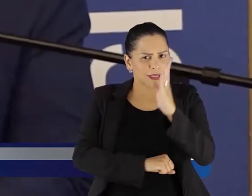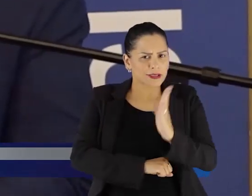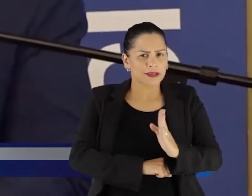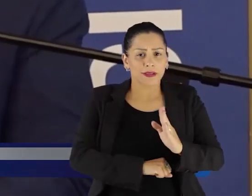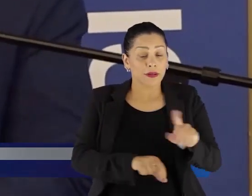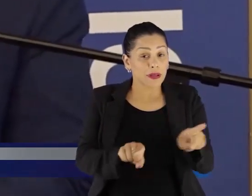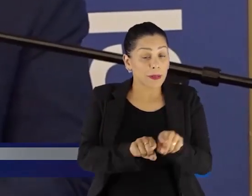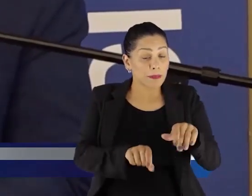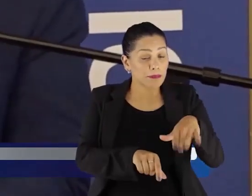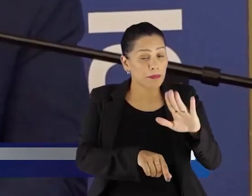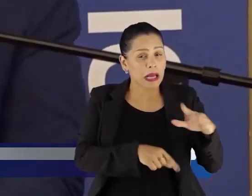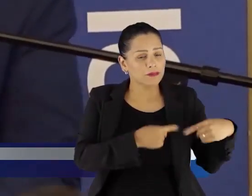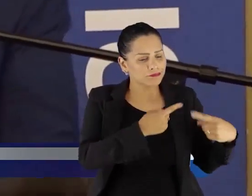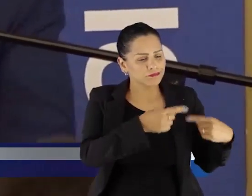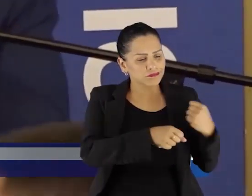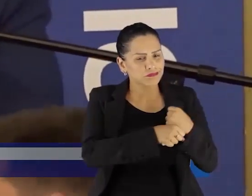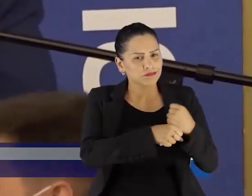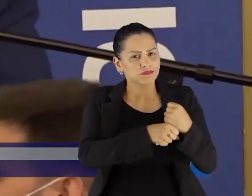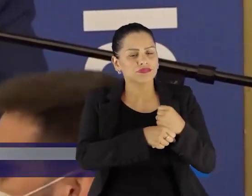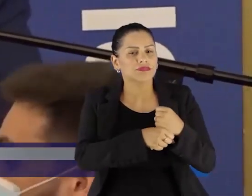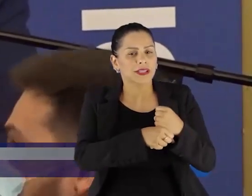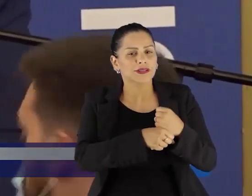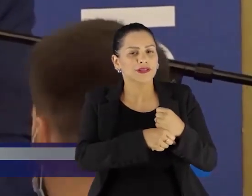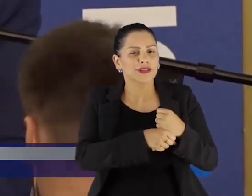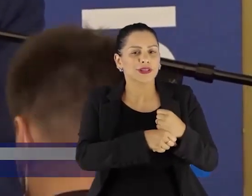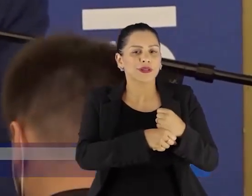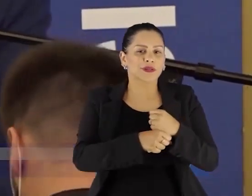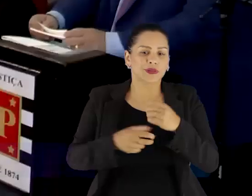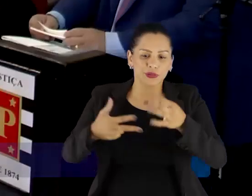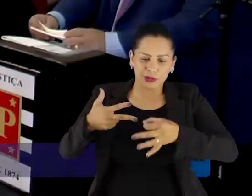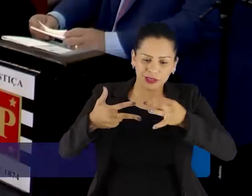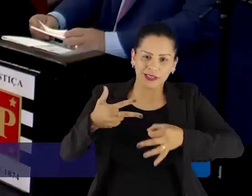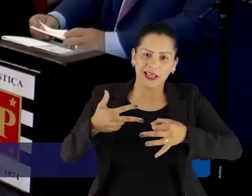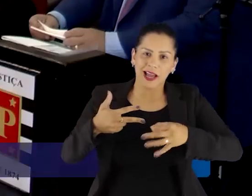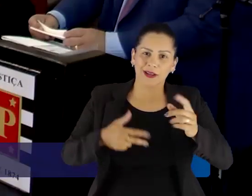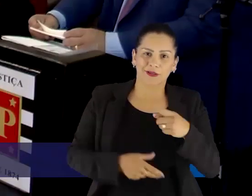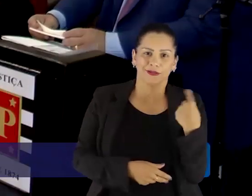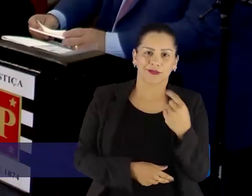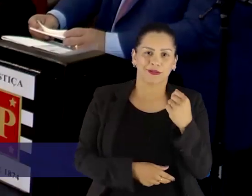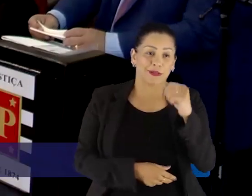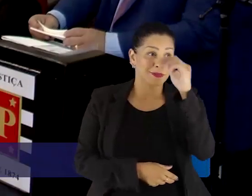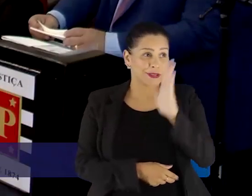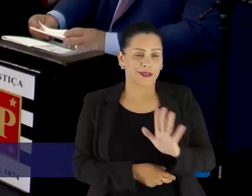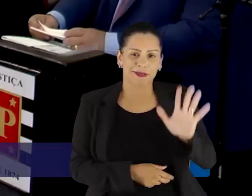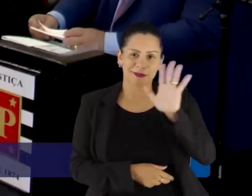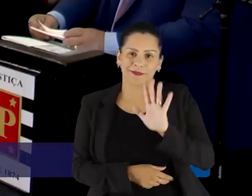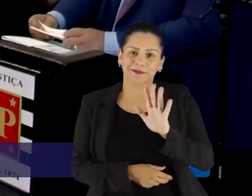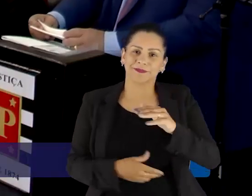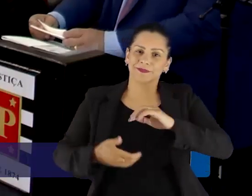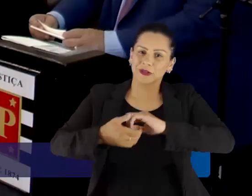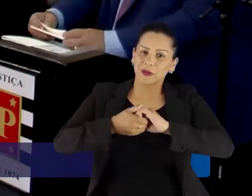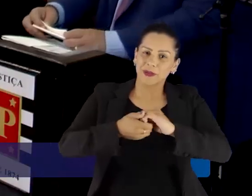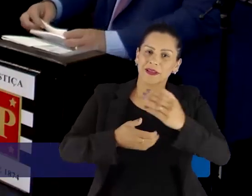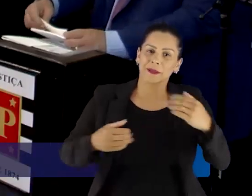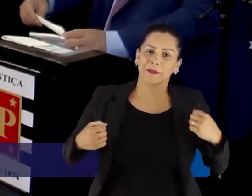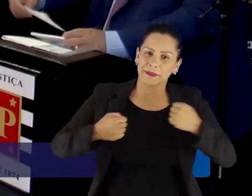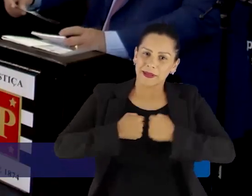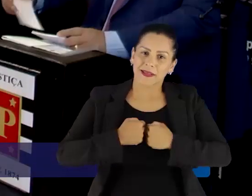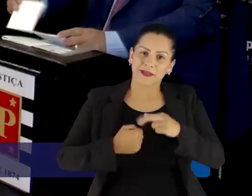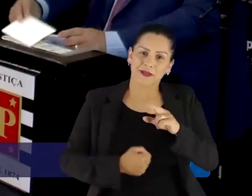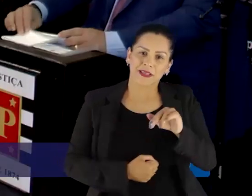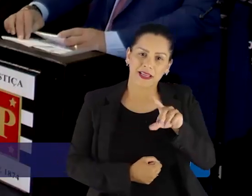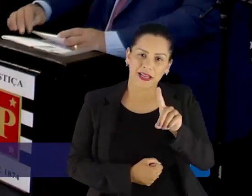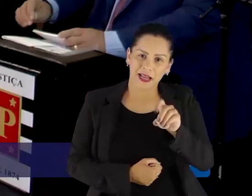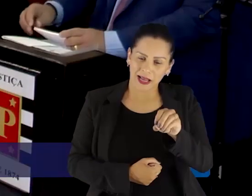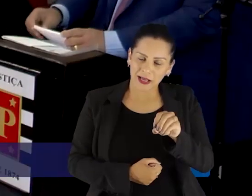mais antigos poder de Justiça do nosso país comentar o Excelentíssimo Senhor Ministro Ricardo Lewandowski